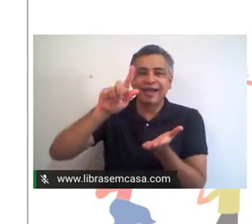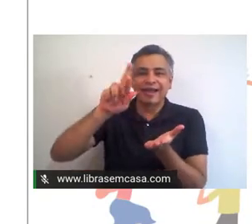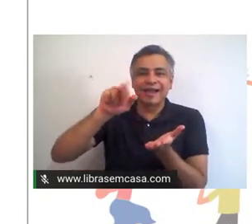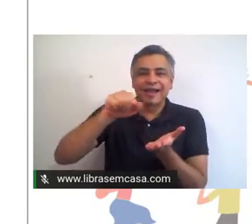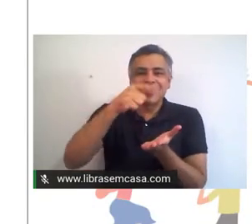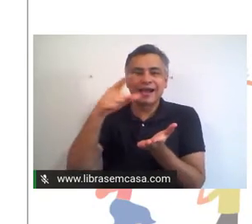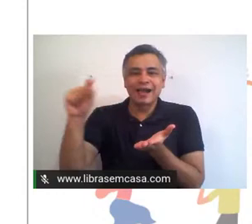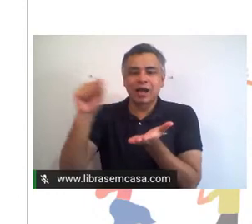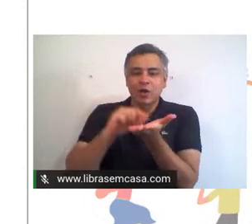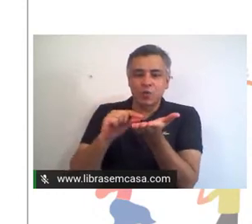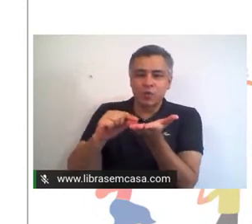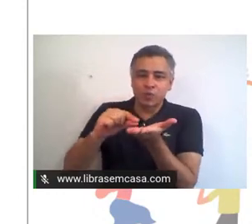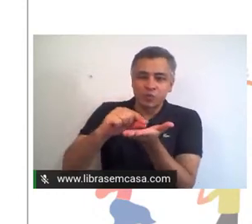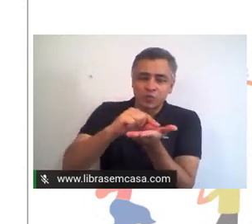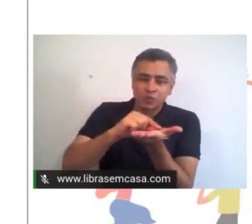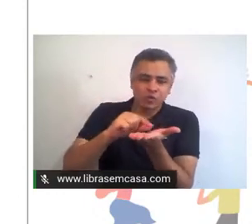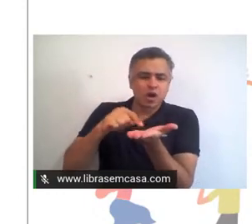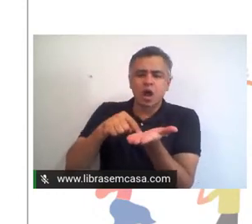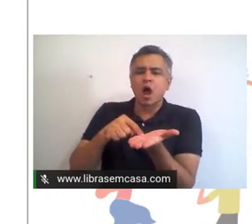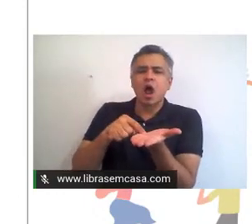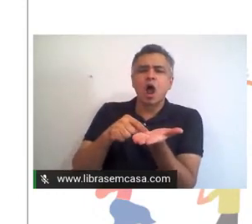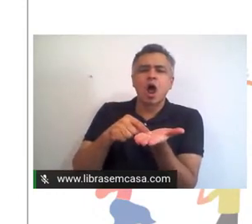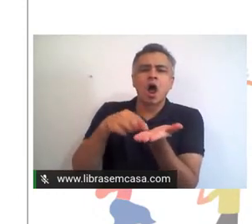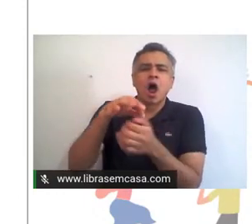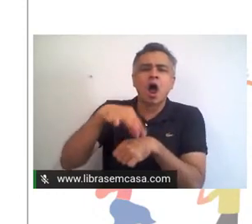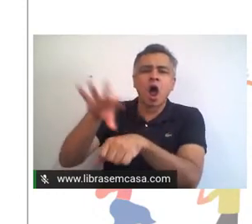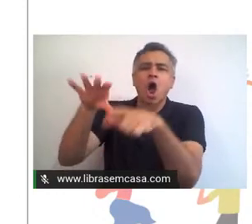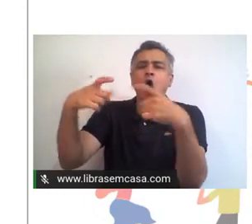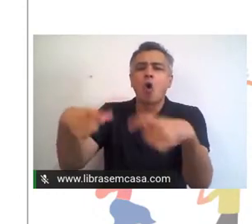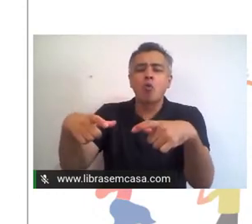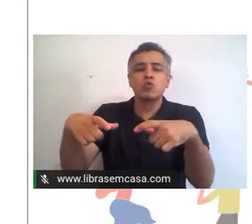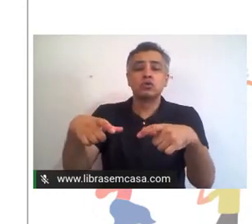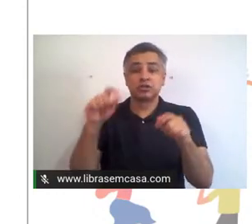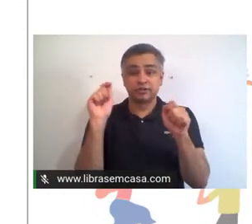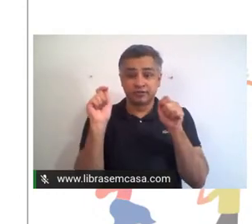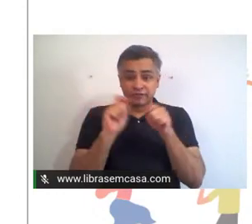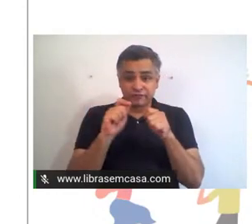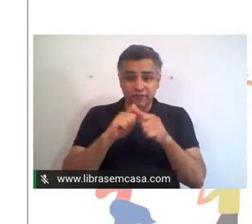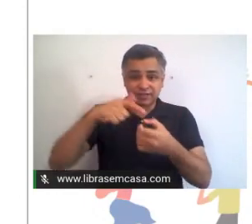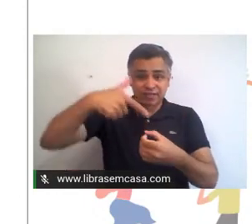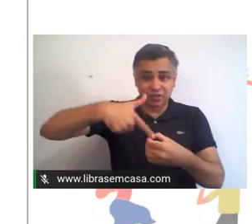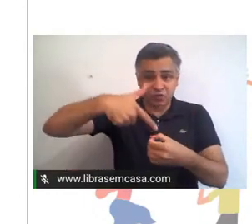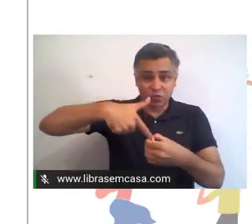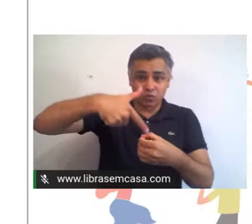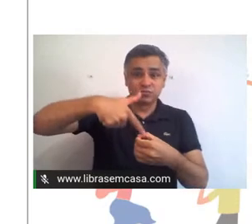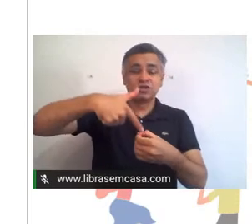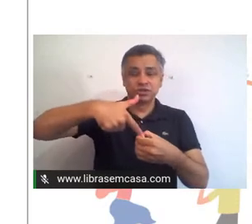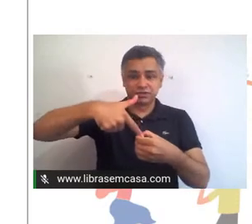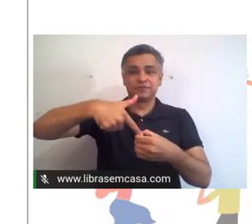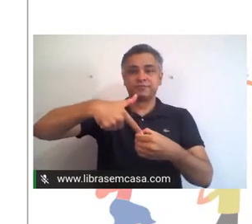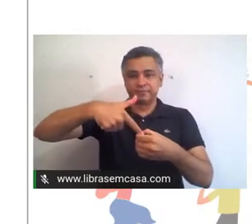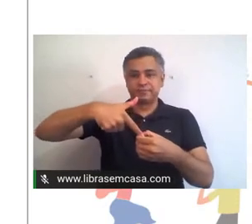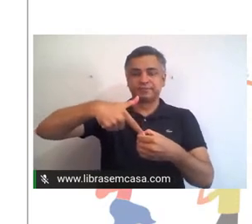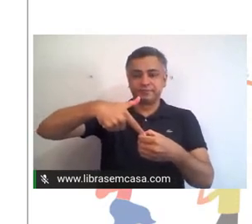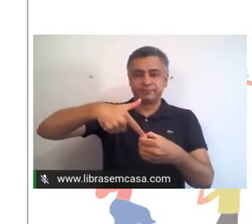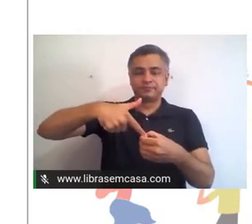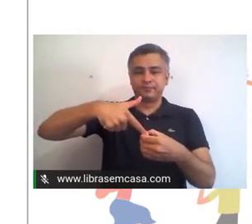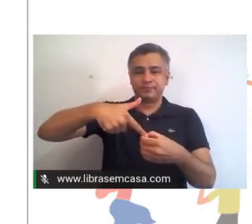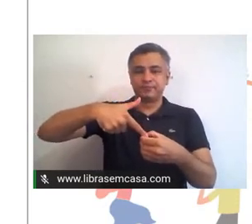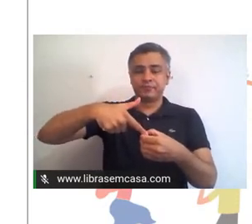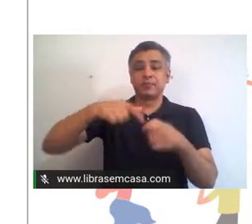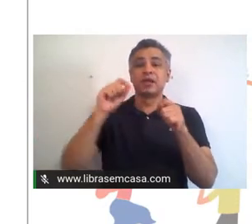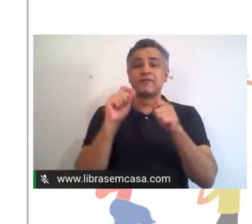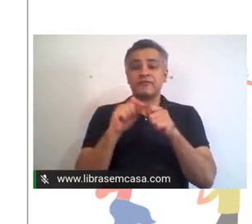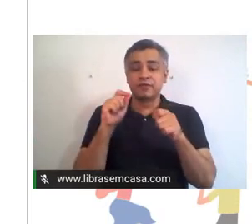grãos? Esses grãos vão para a produção de combustível, eles vão para produzir